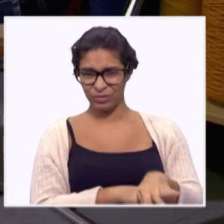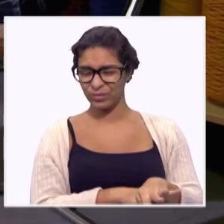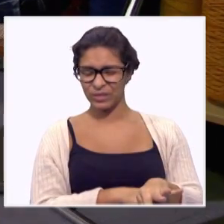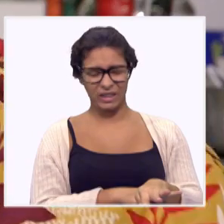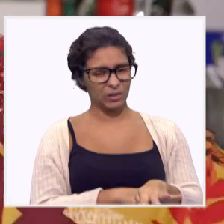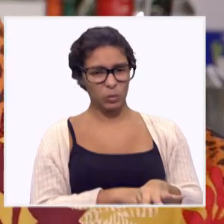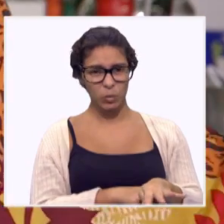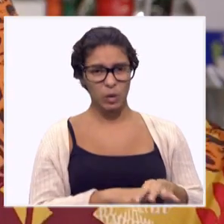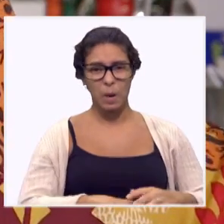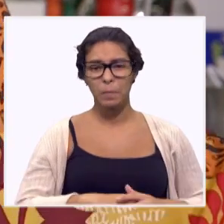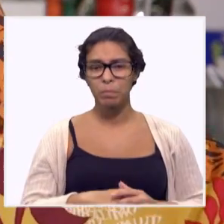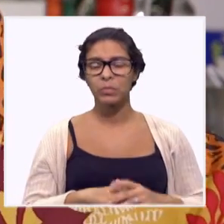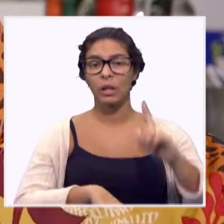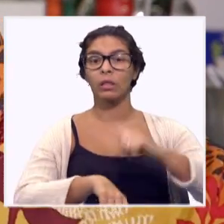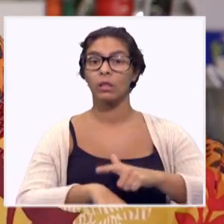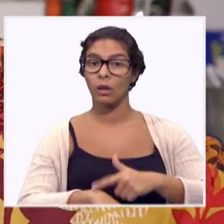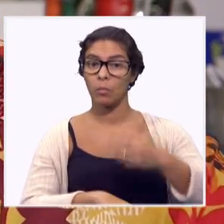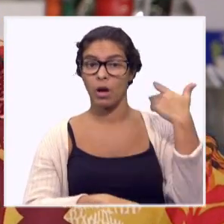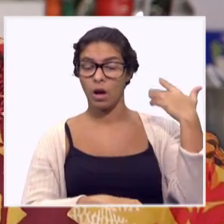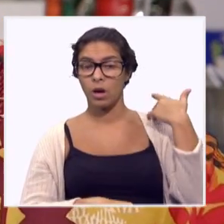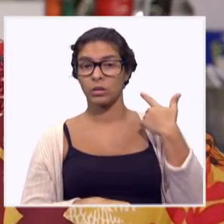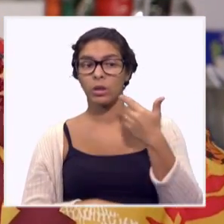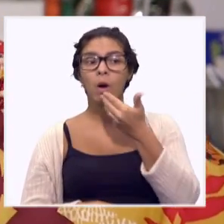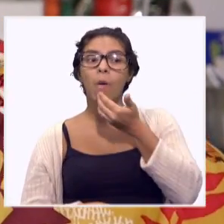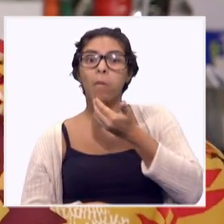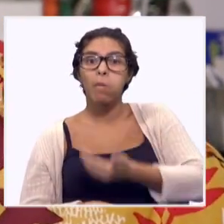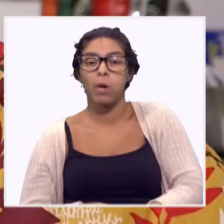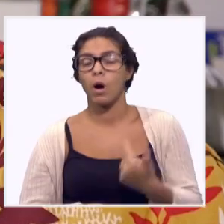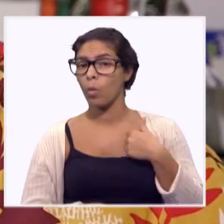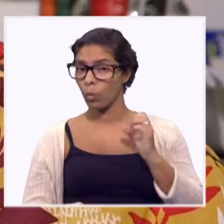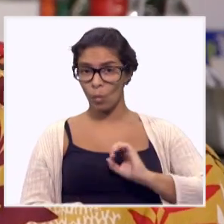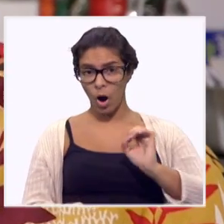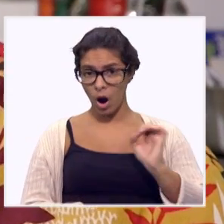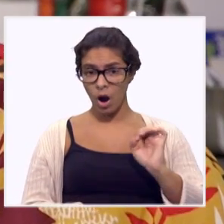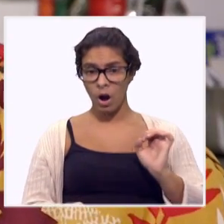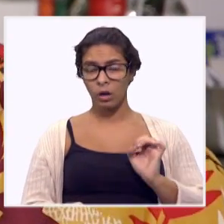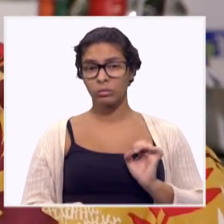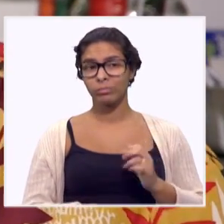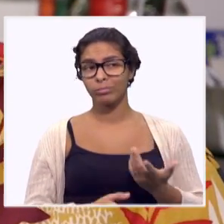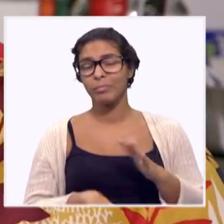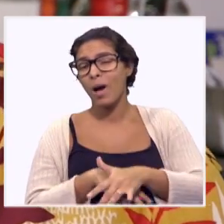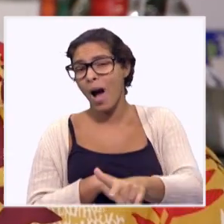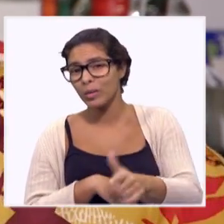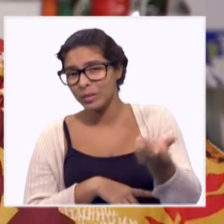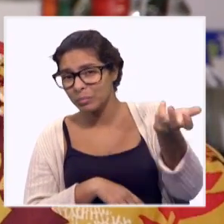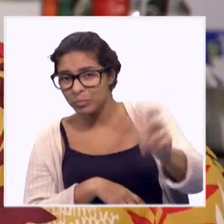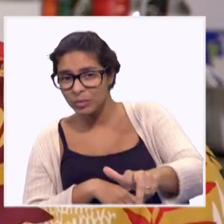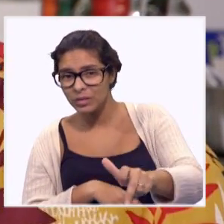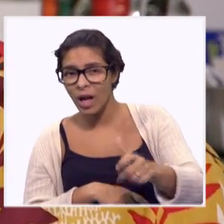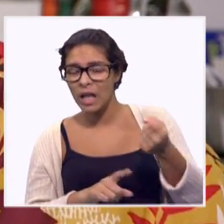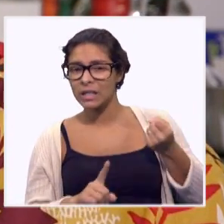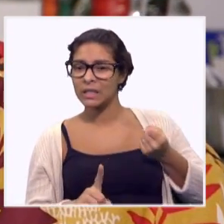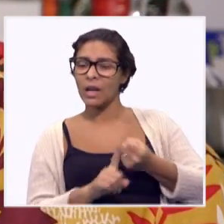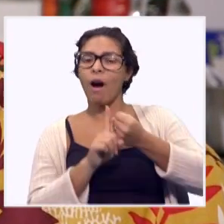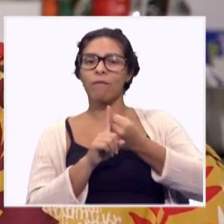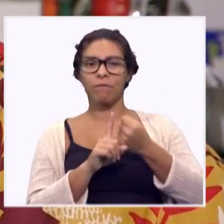Foi o grau de dificuldade, sim. Porque na altura não tinha a experiência que tenho hoje em dia. Portanto, esse se calhar foi